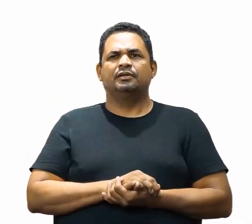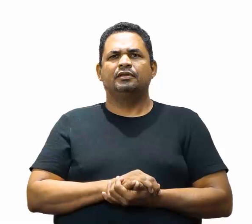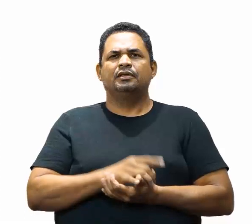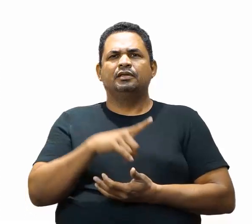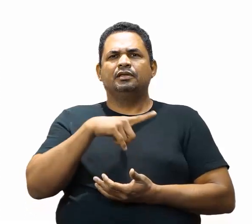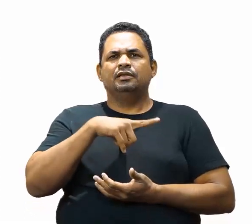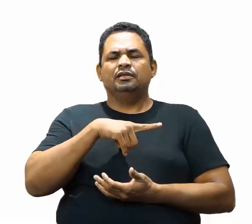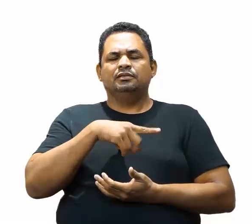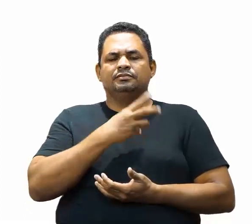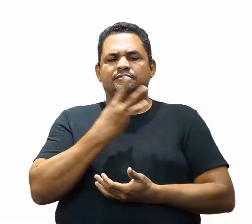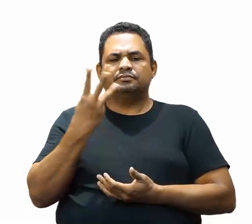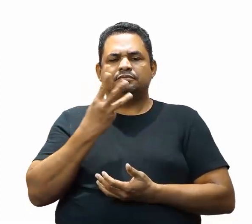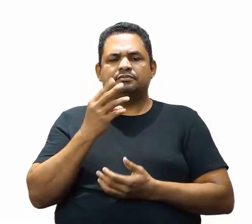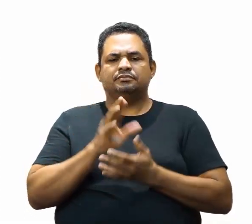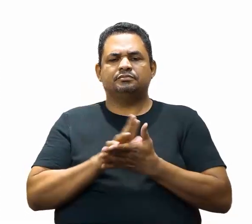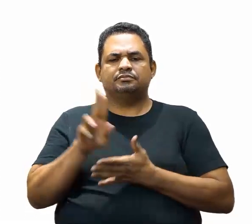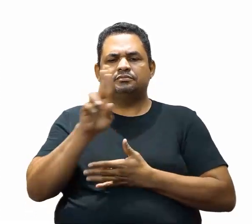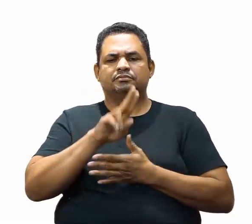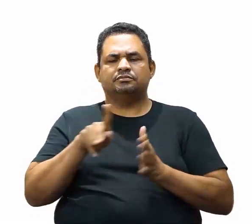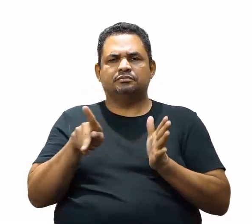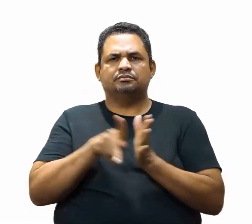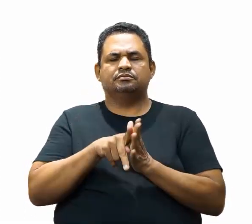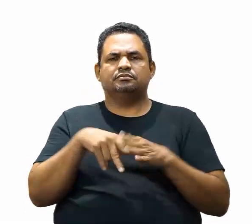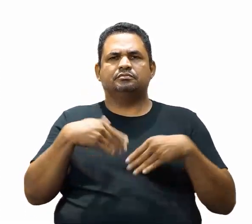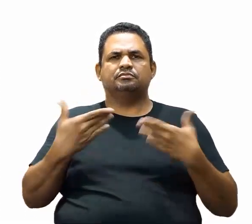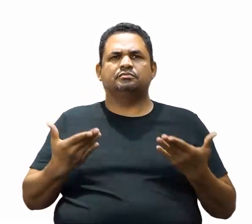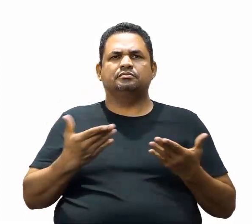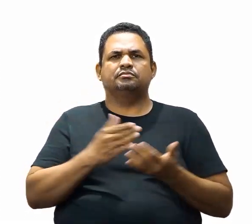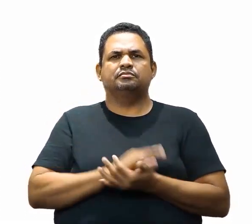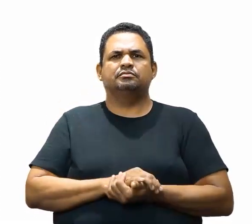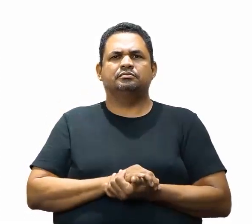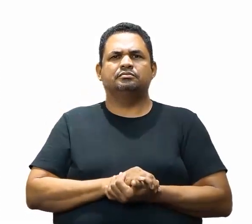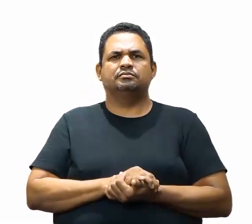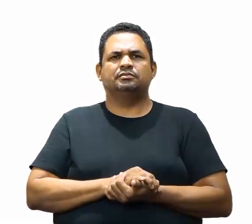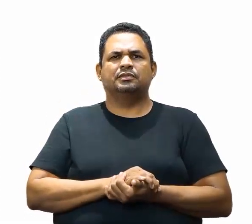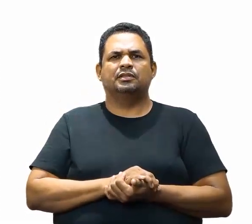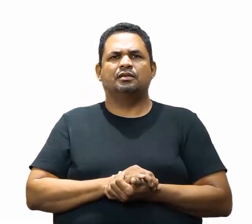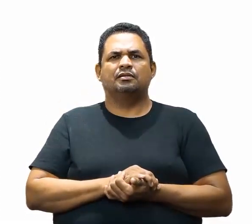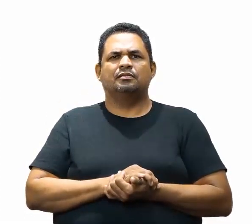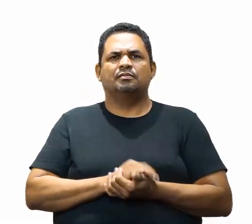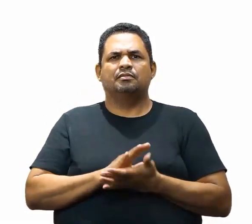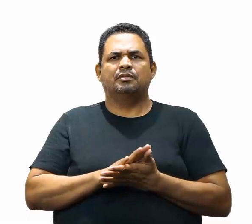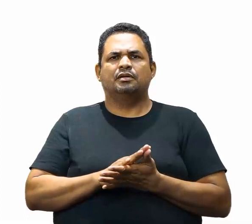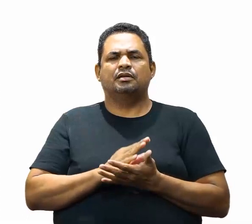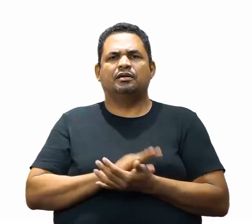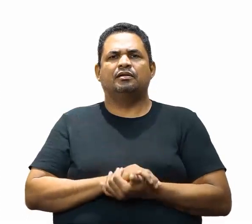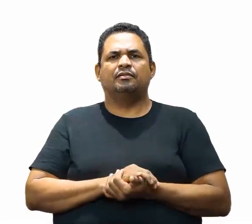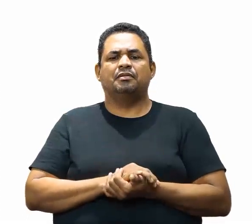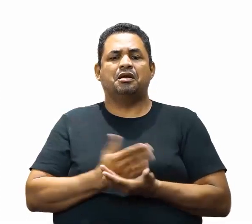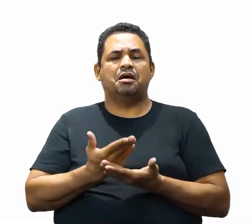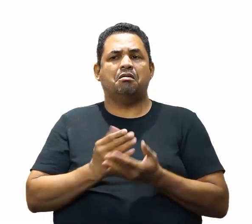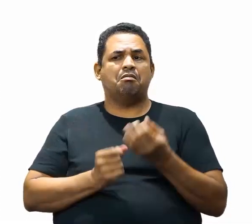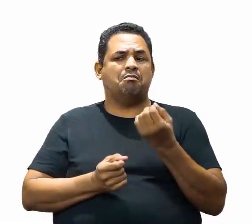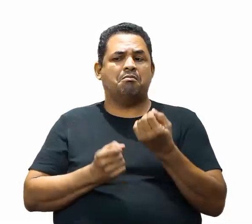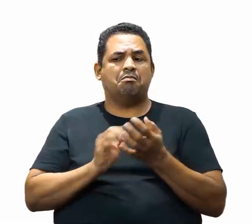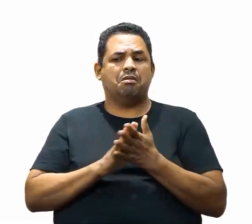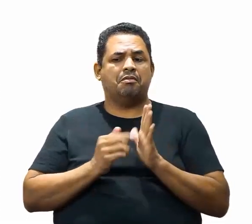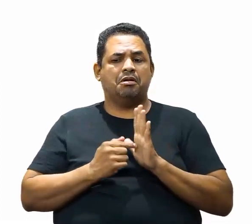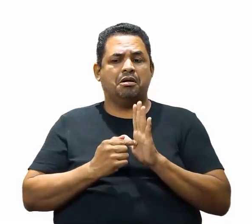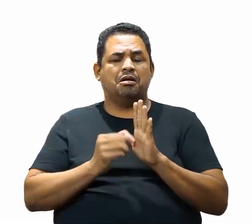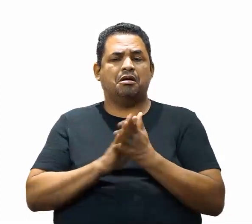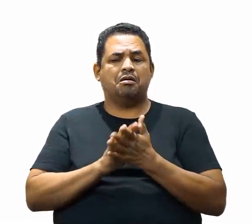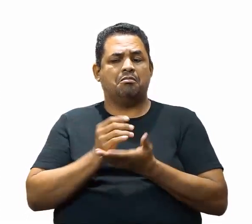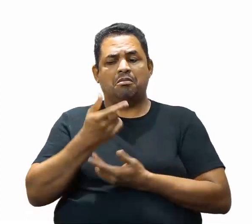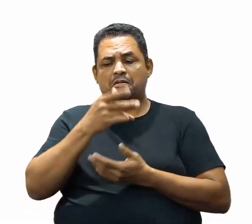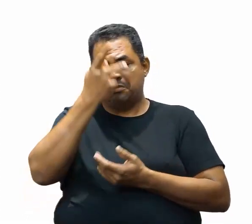usos mais específicos, que seriam para dar referência a algo ou alguém, dar ênfase a